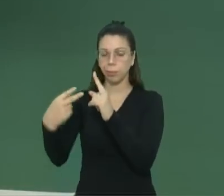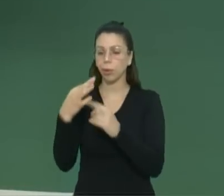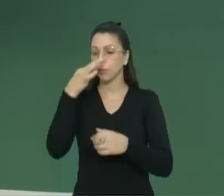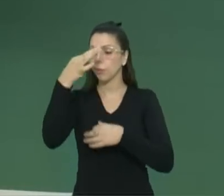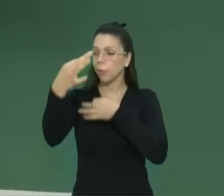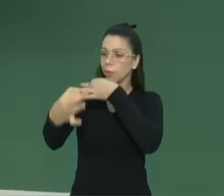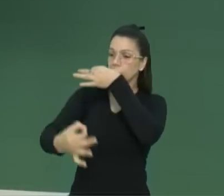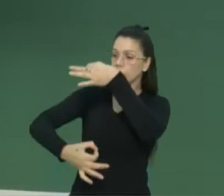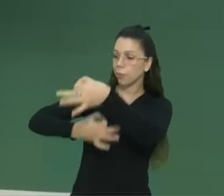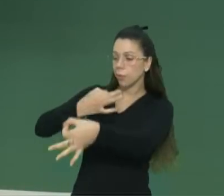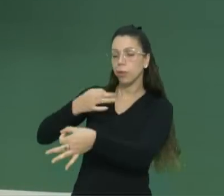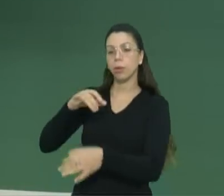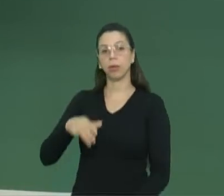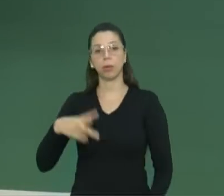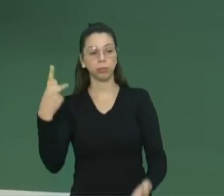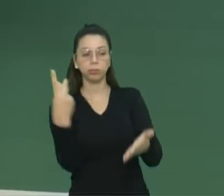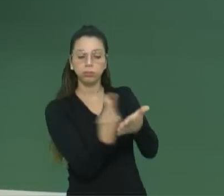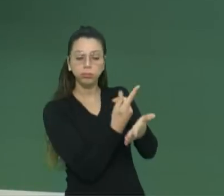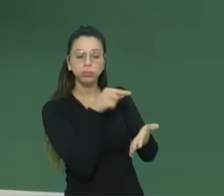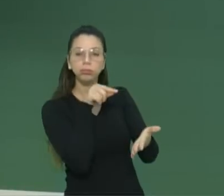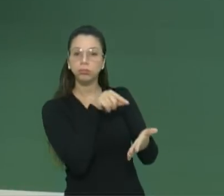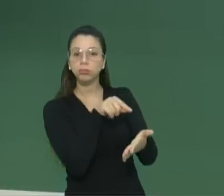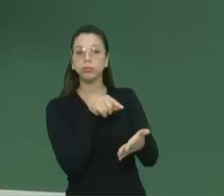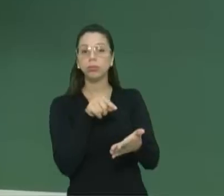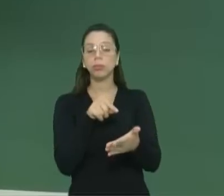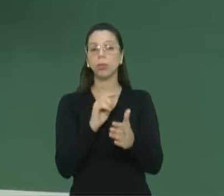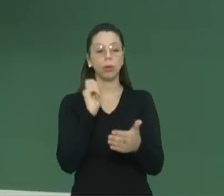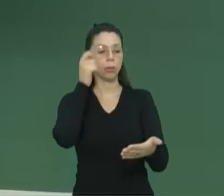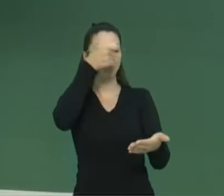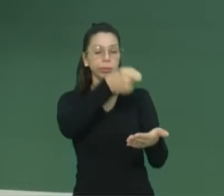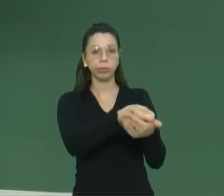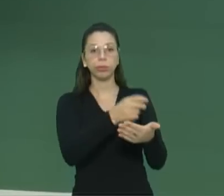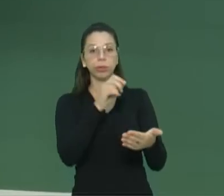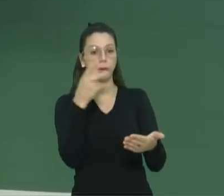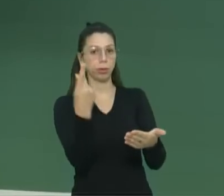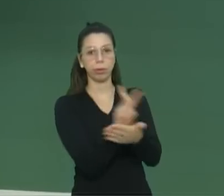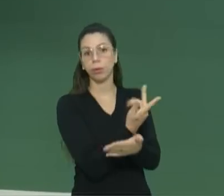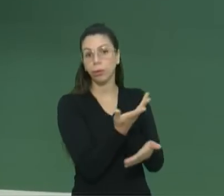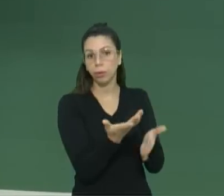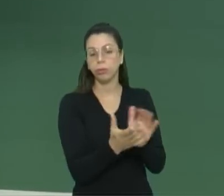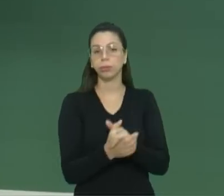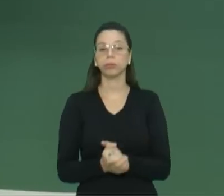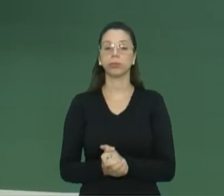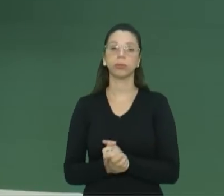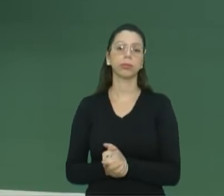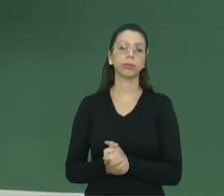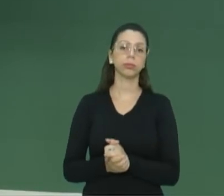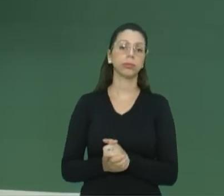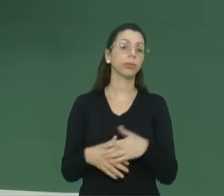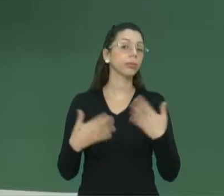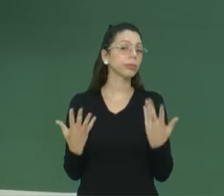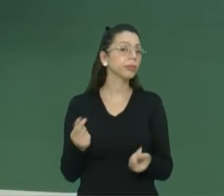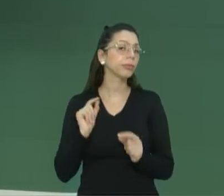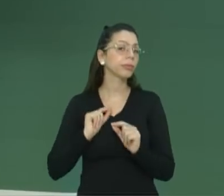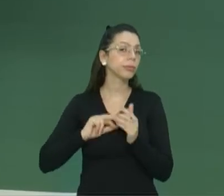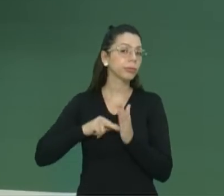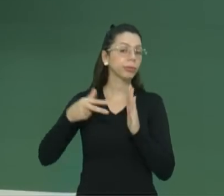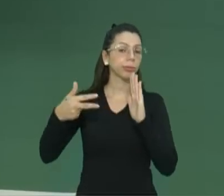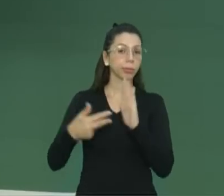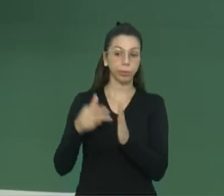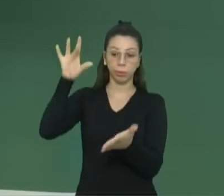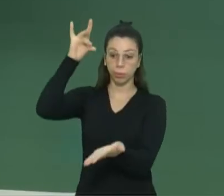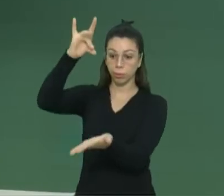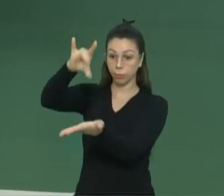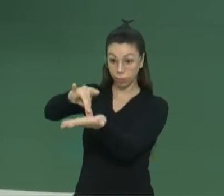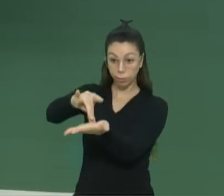e estipulamos isso é errado, isso deve ser punido caso seja corrompido. Então, o que é de fato